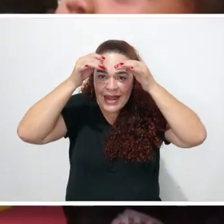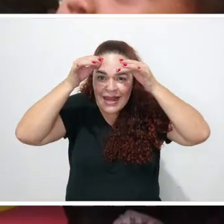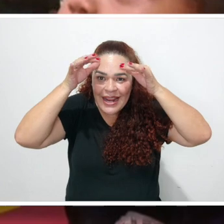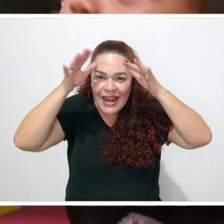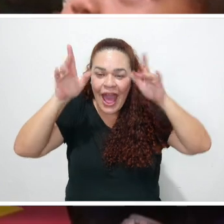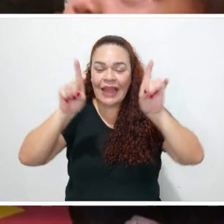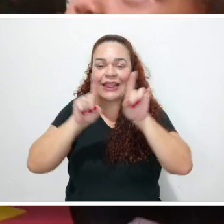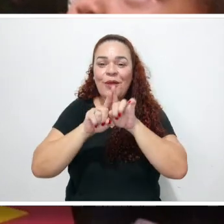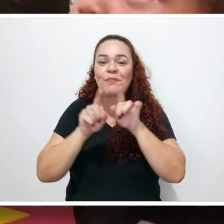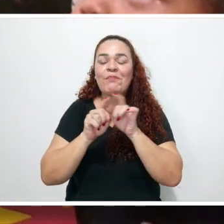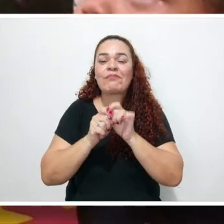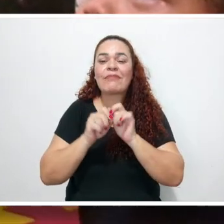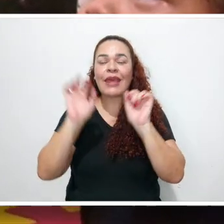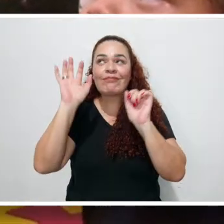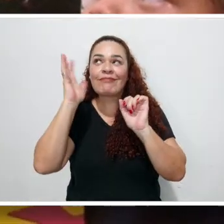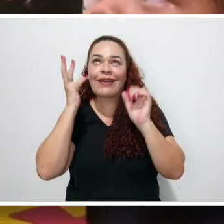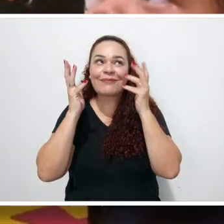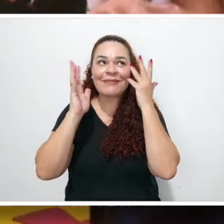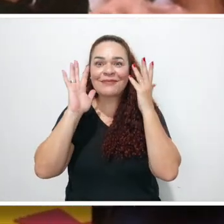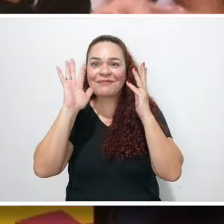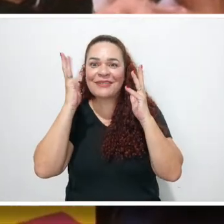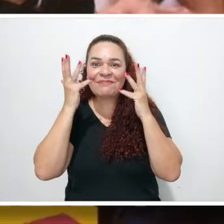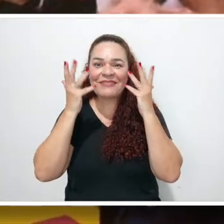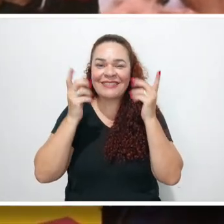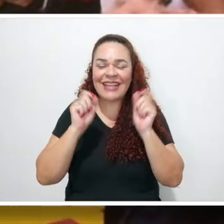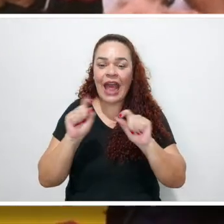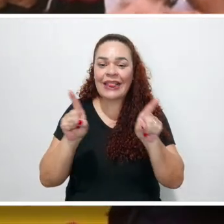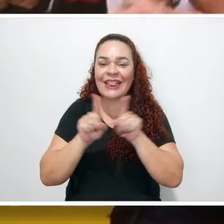sua capacidade criativa e seu